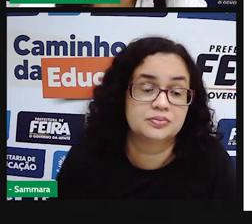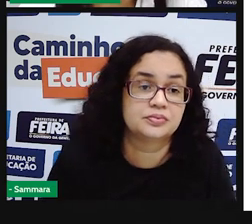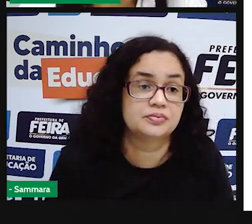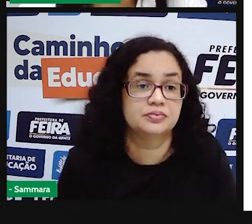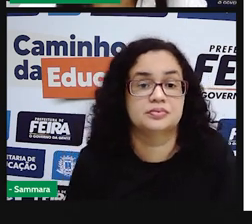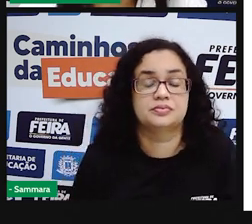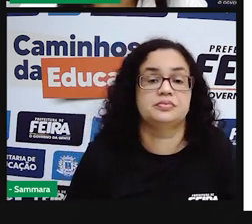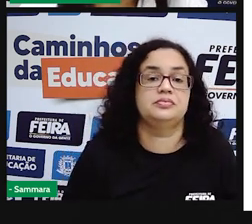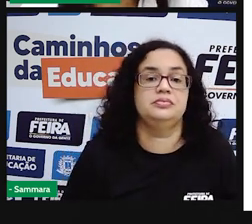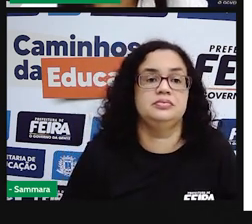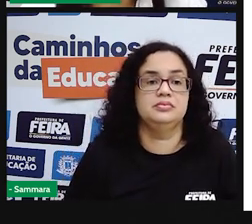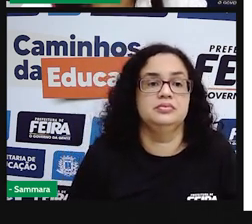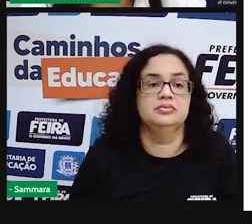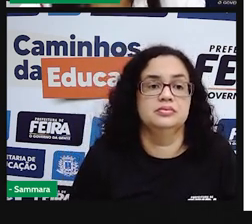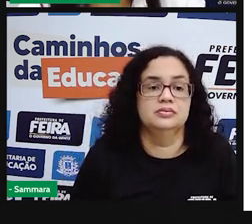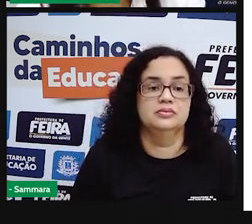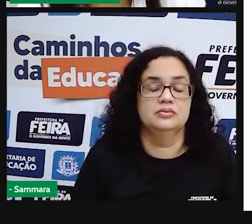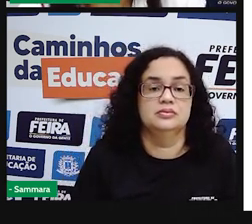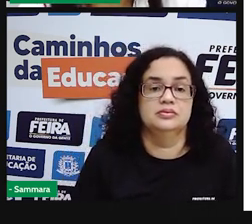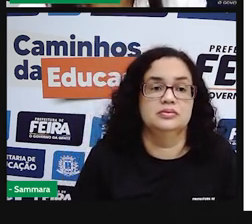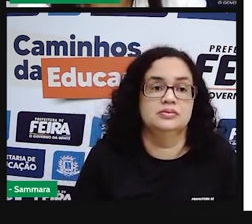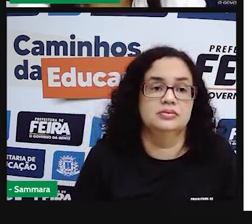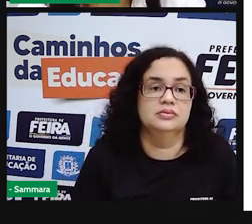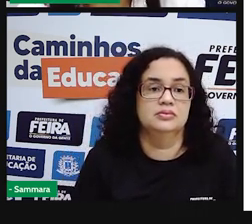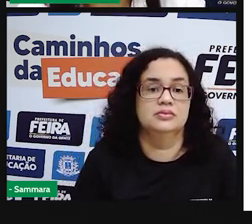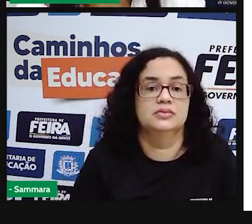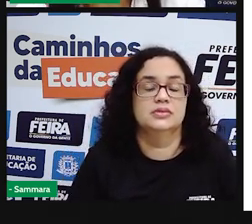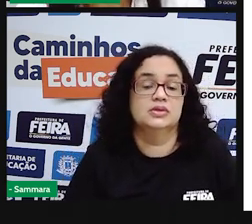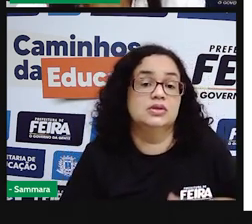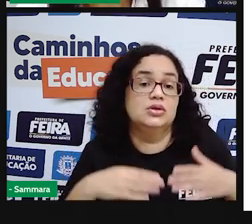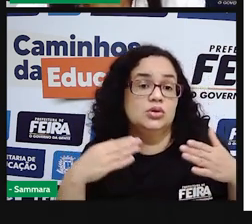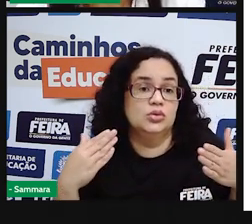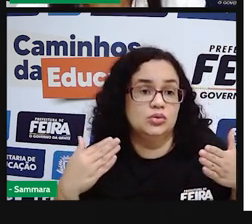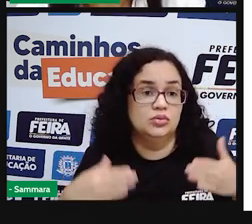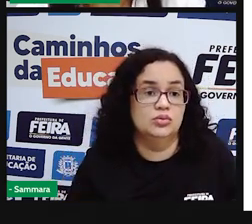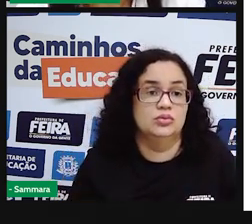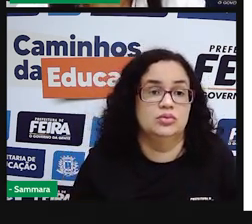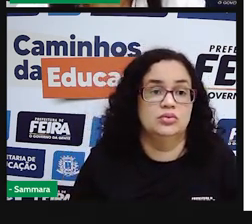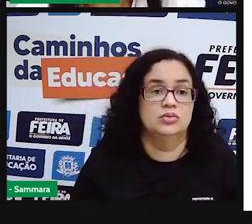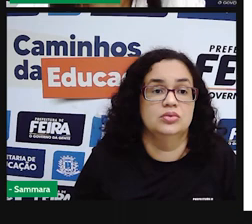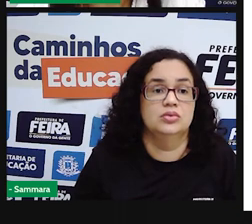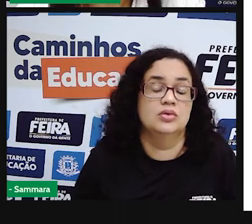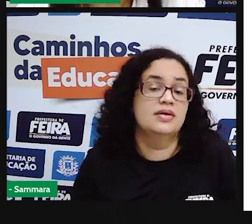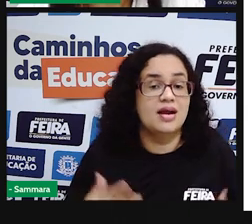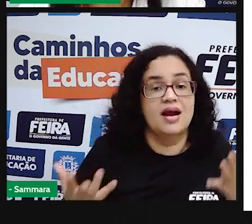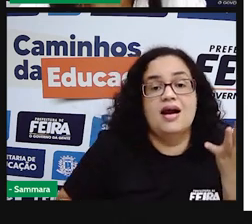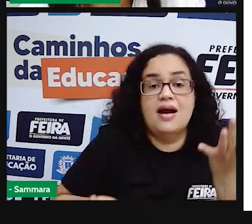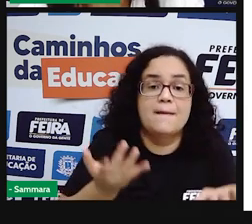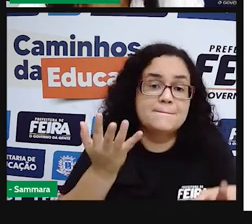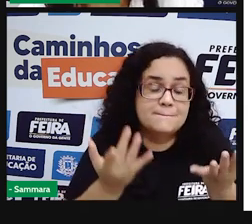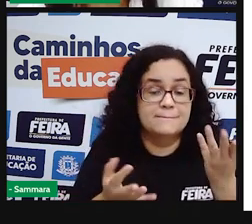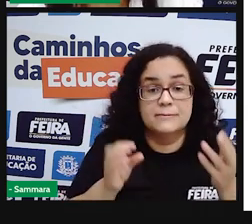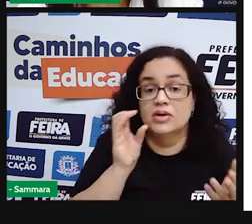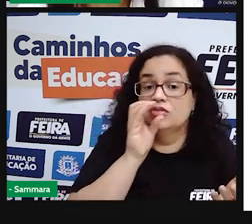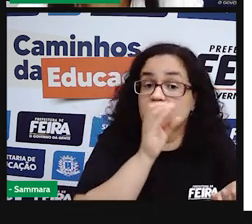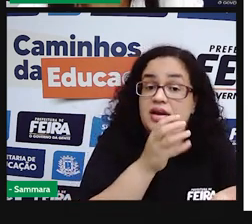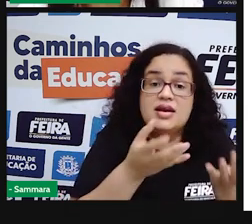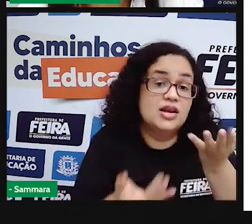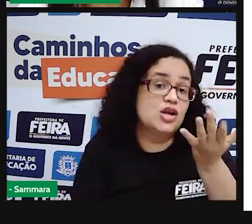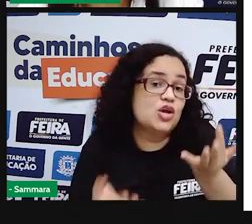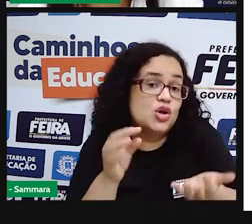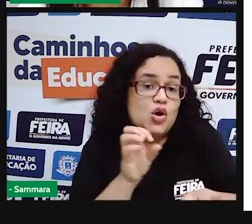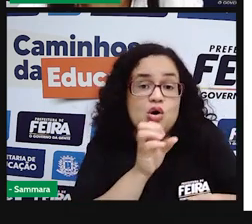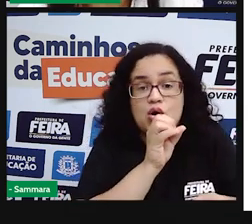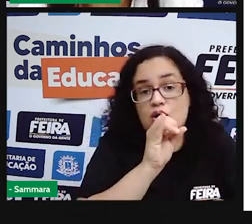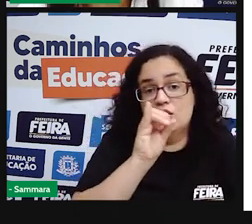Olha só, aqui tem trechos de músicas. Pula fogueira. Pula fogueira, ia, ia. Pula fogueira,